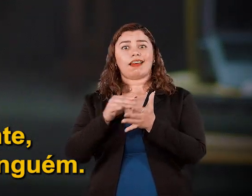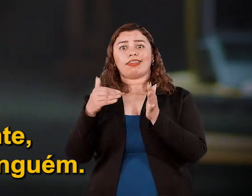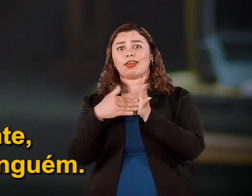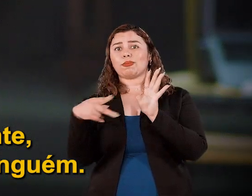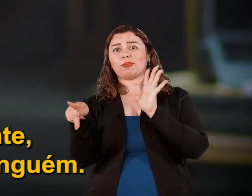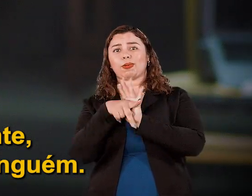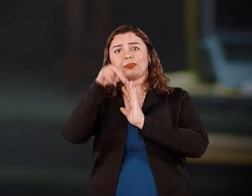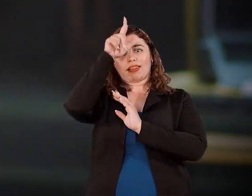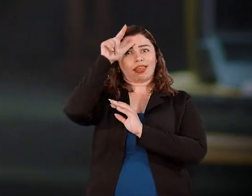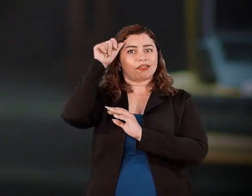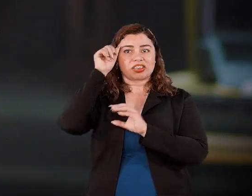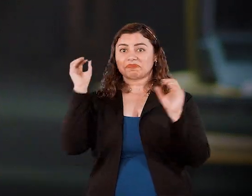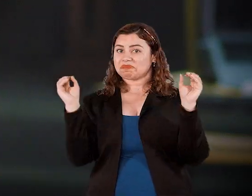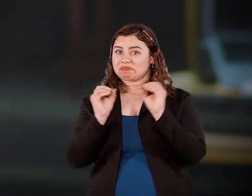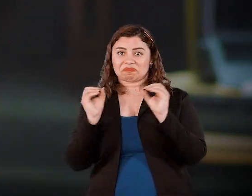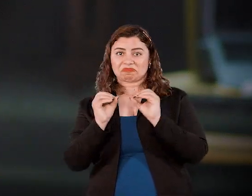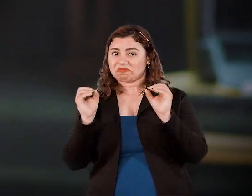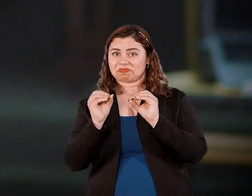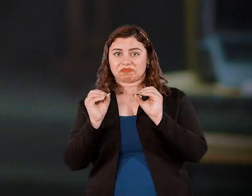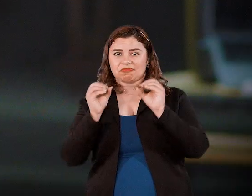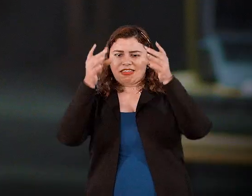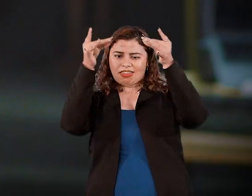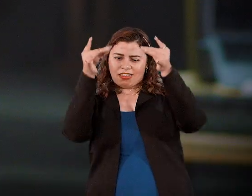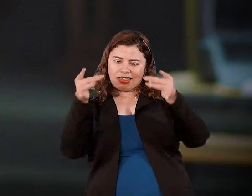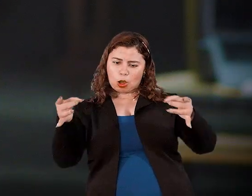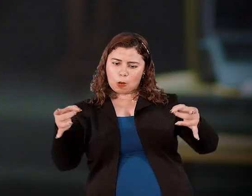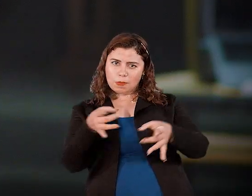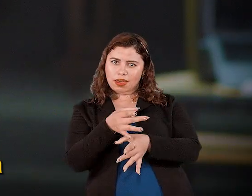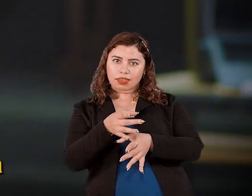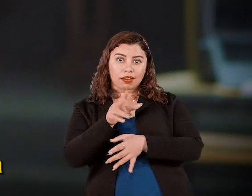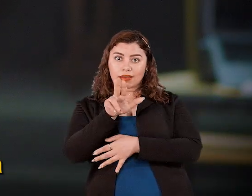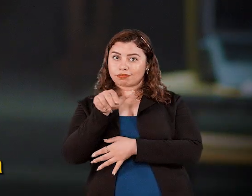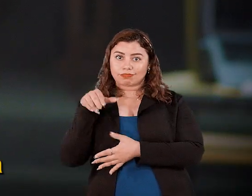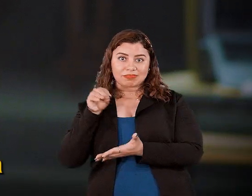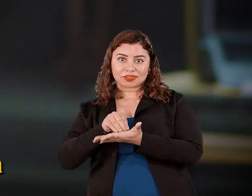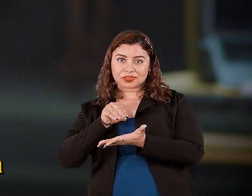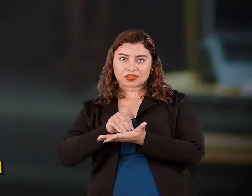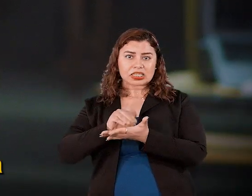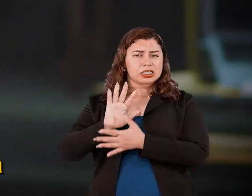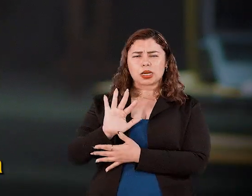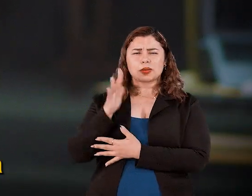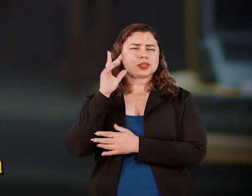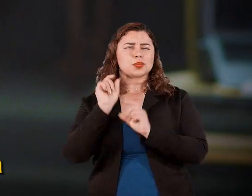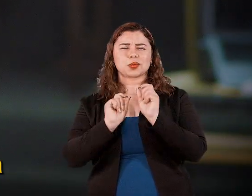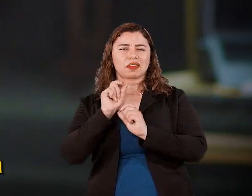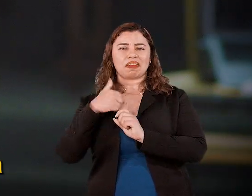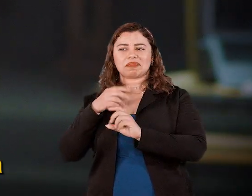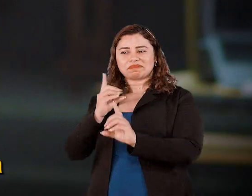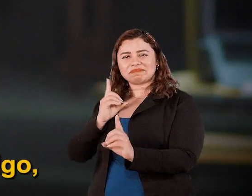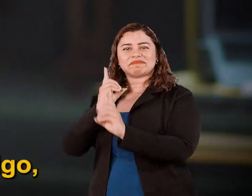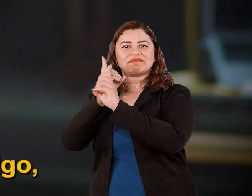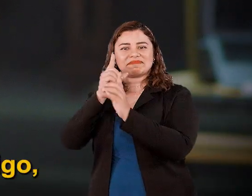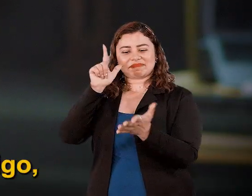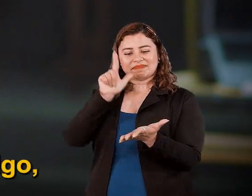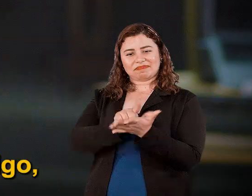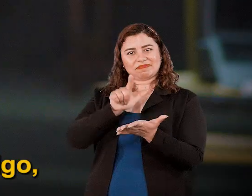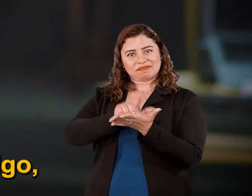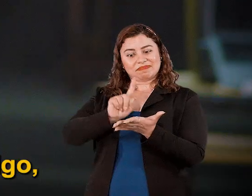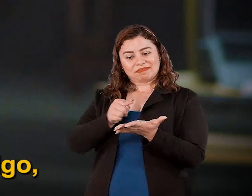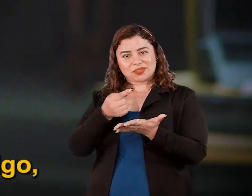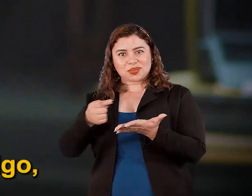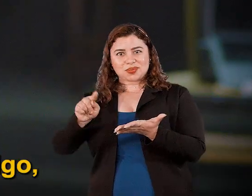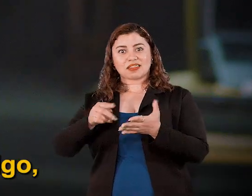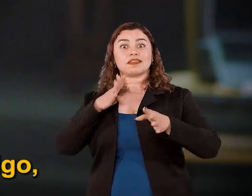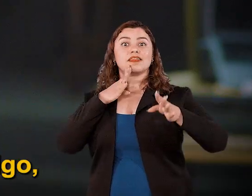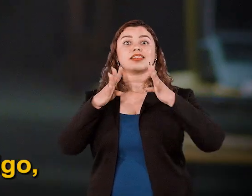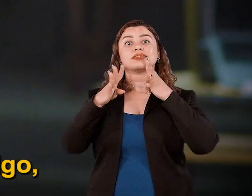Levino, nem por ninguém na sua forma completa. E, por acaso, eu encontrei essa partitura